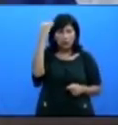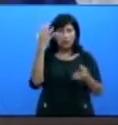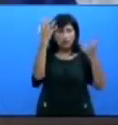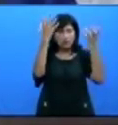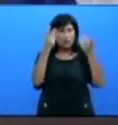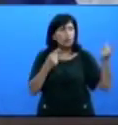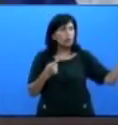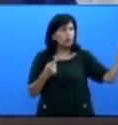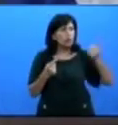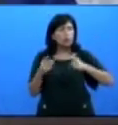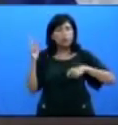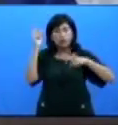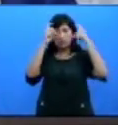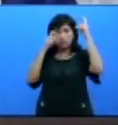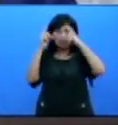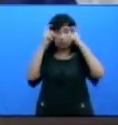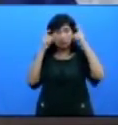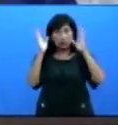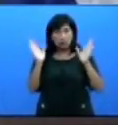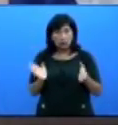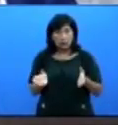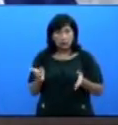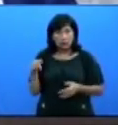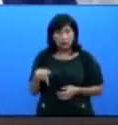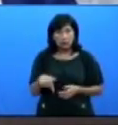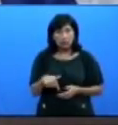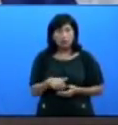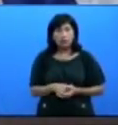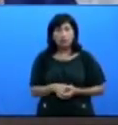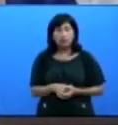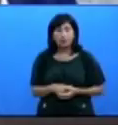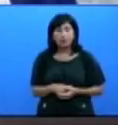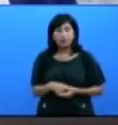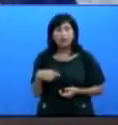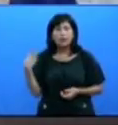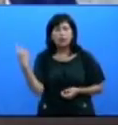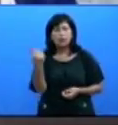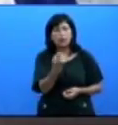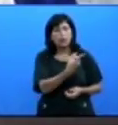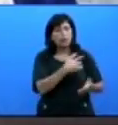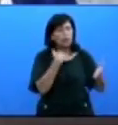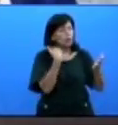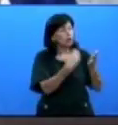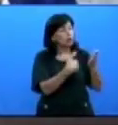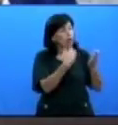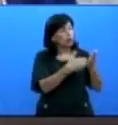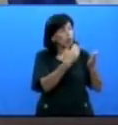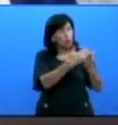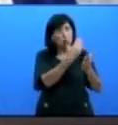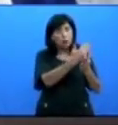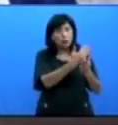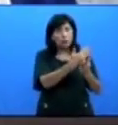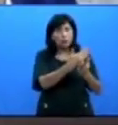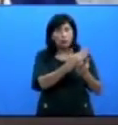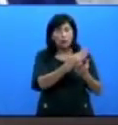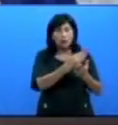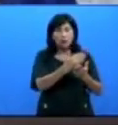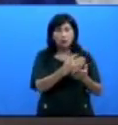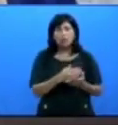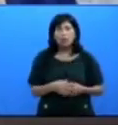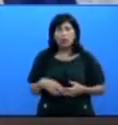esta preocupação. Em primeiro lugar, que o nosso orçamento... Não se esqueça, né, na